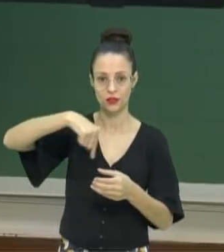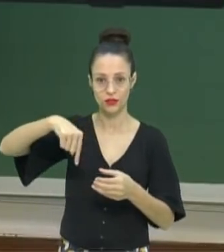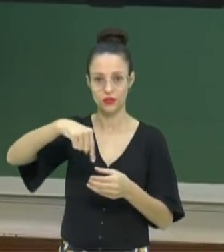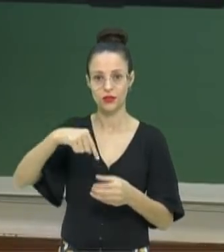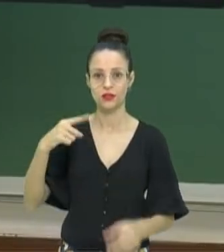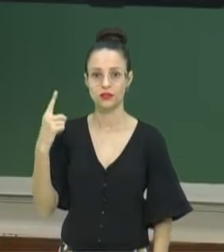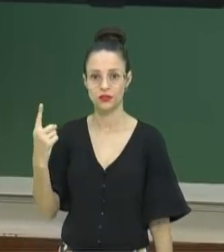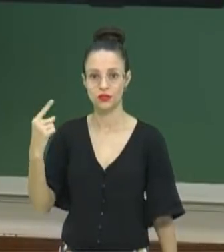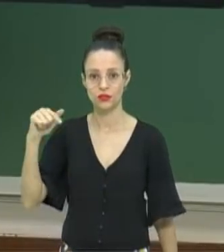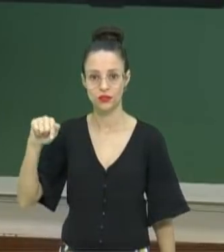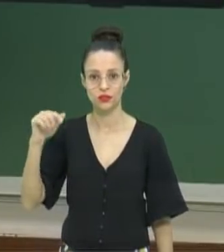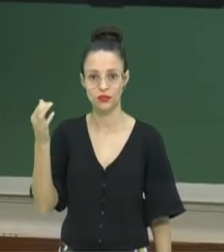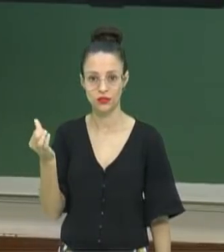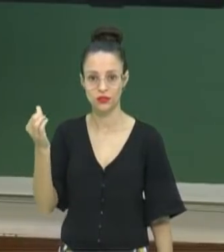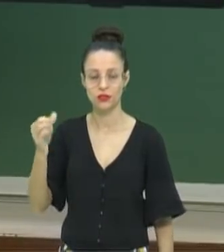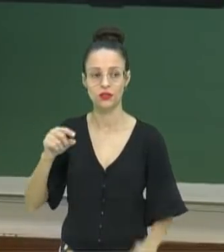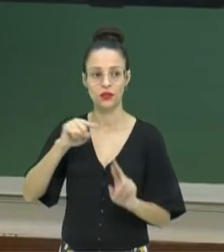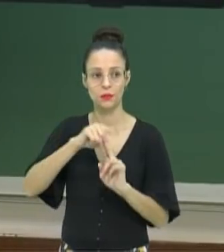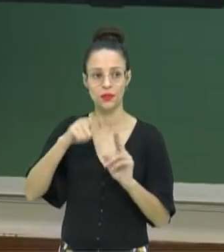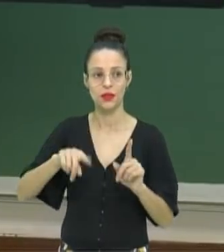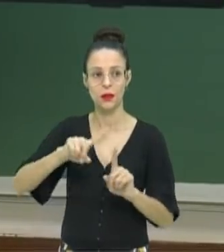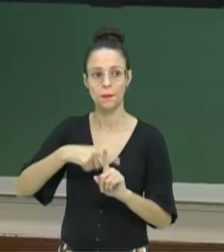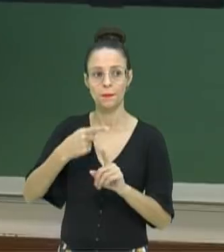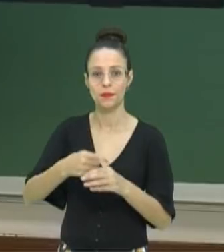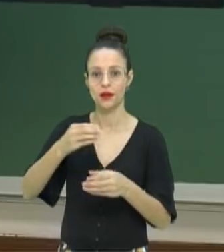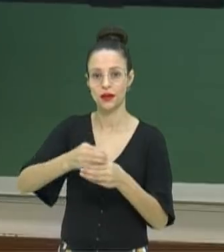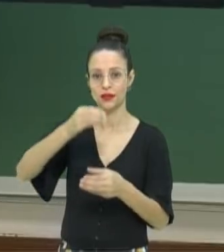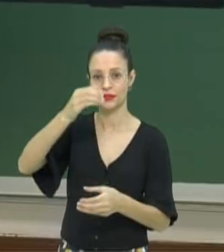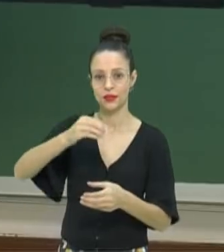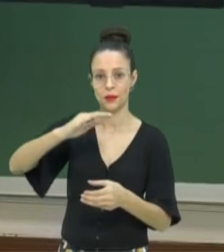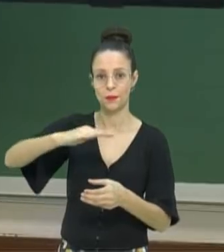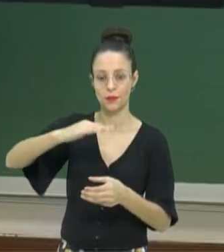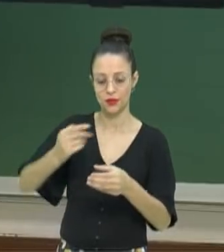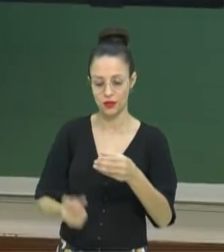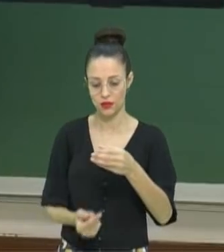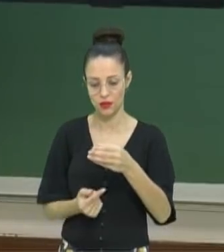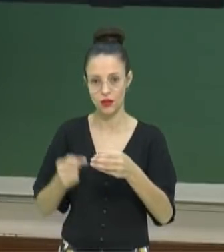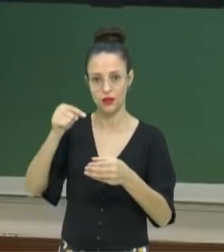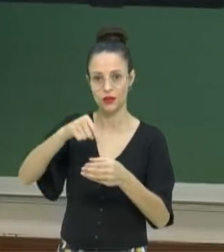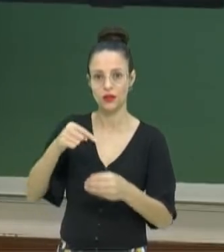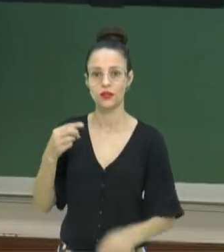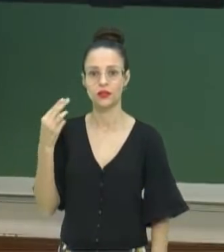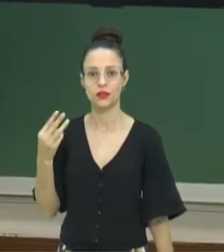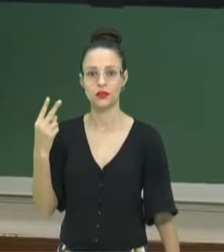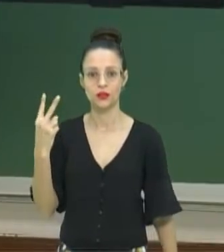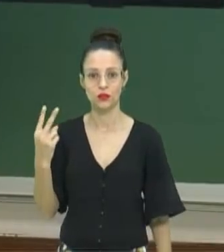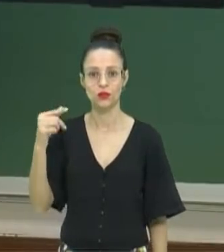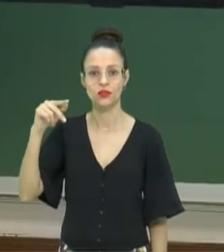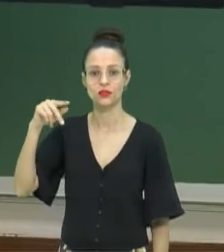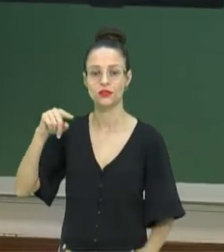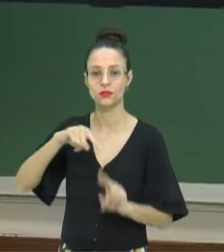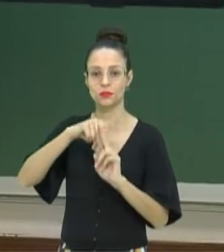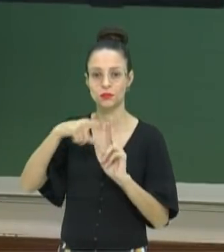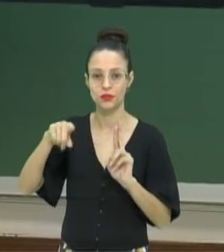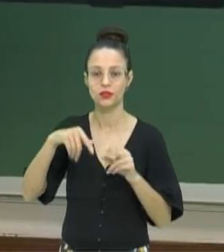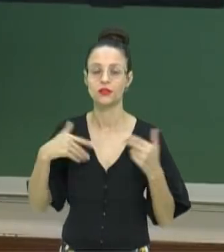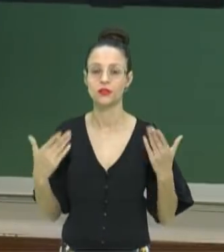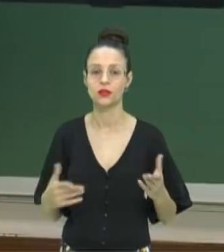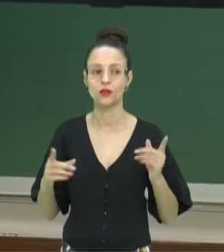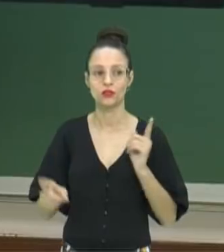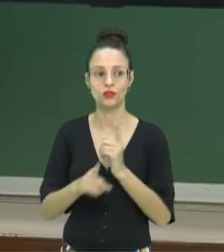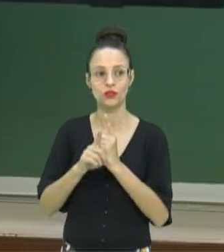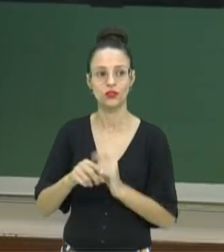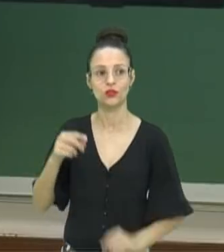retângulo, 176 π, mais a área das duas tampinhas, 32 π, eu tenho 208